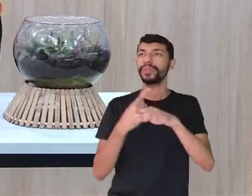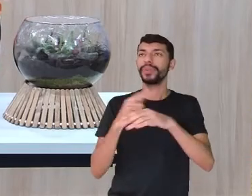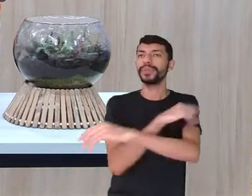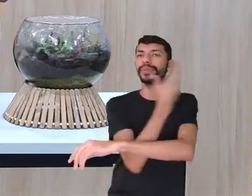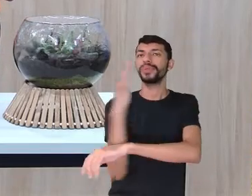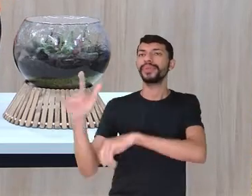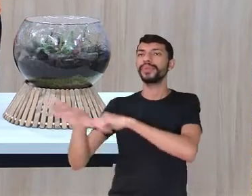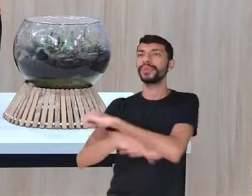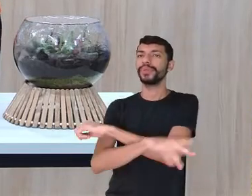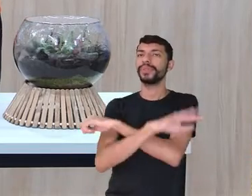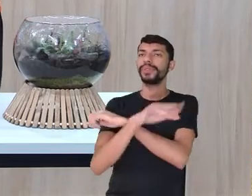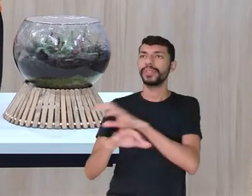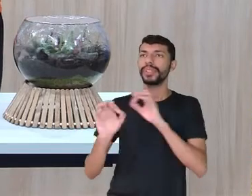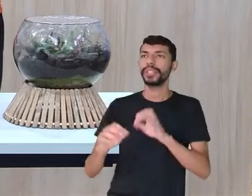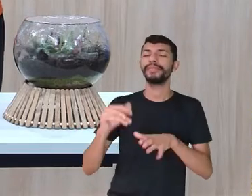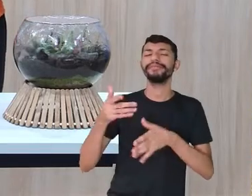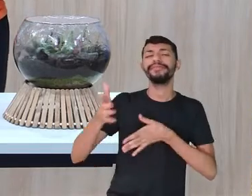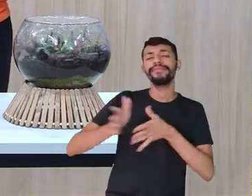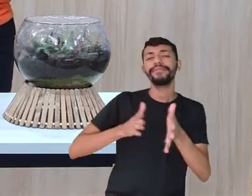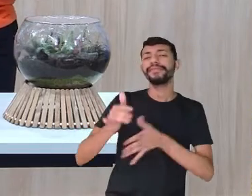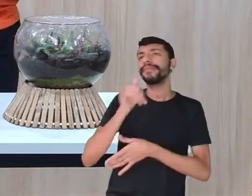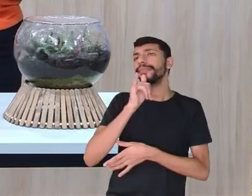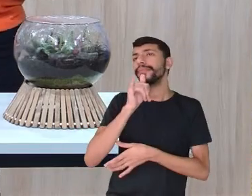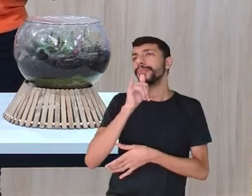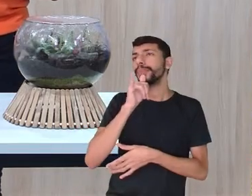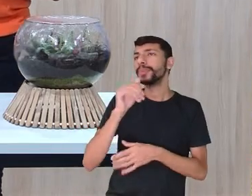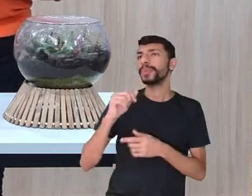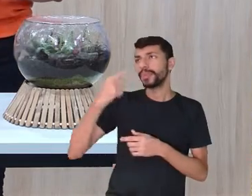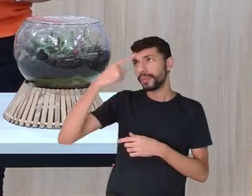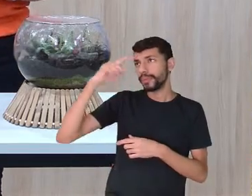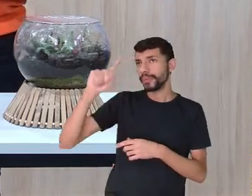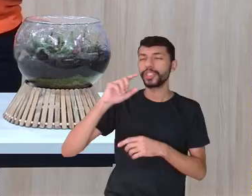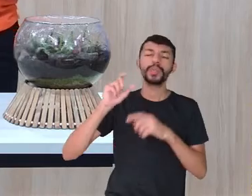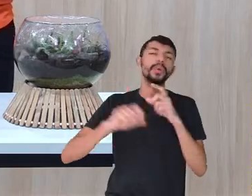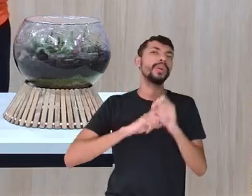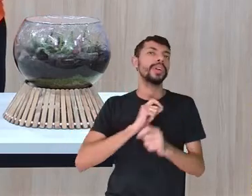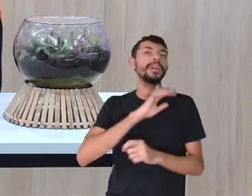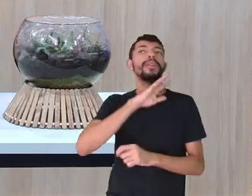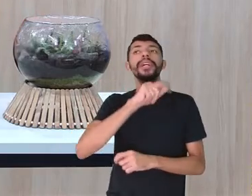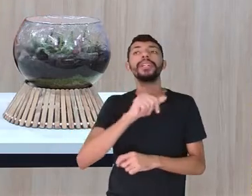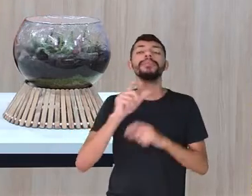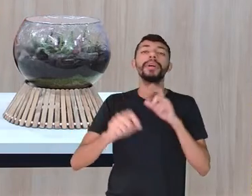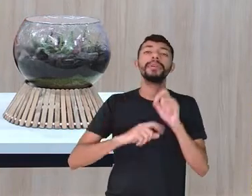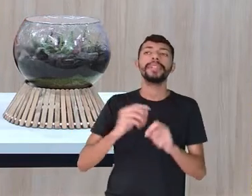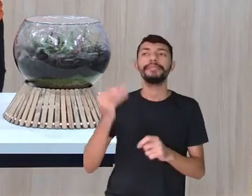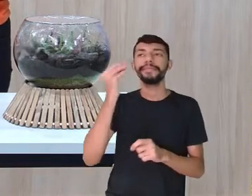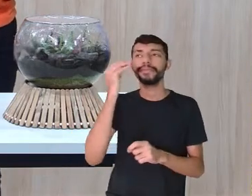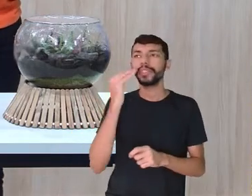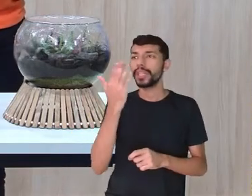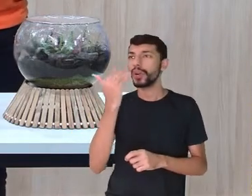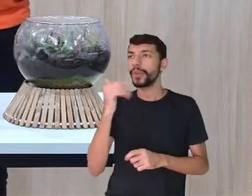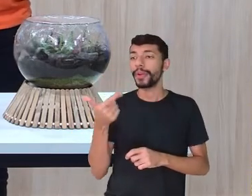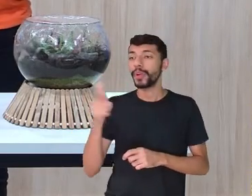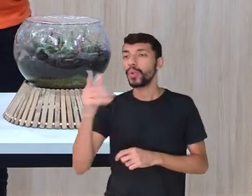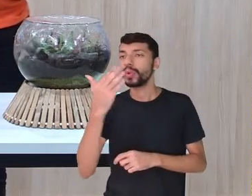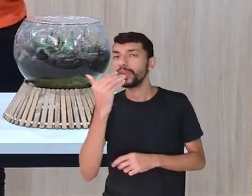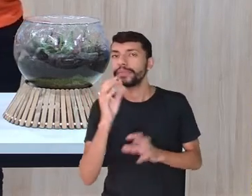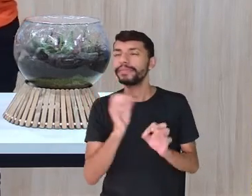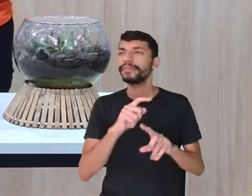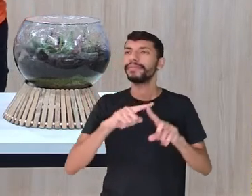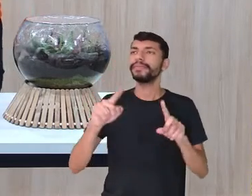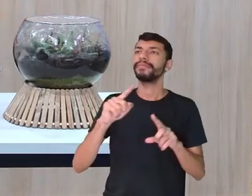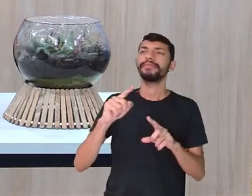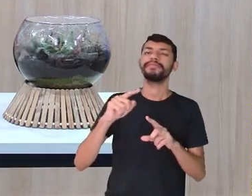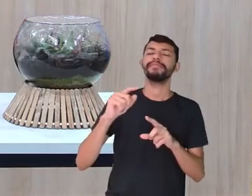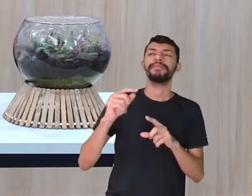Então, durante assim o dia, um animal ele vai procurar se alimentar do outro, vai